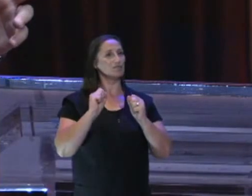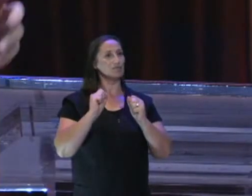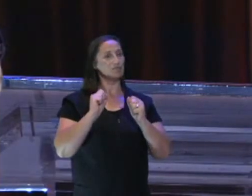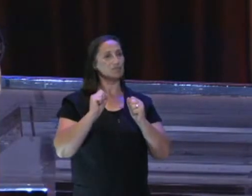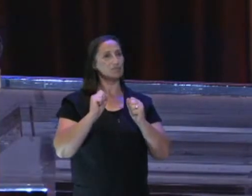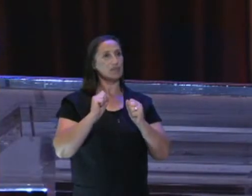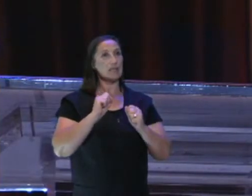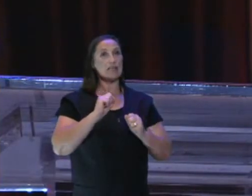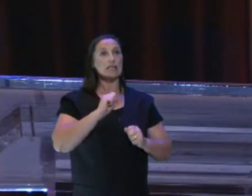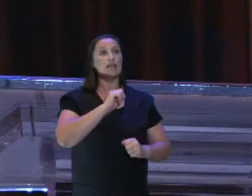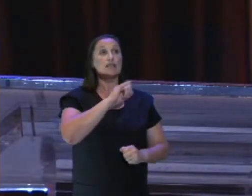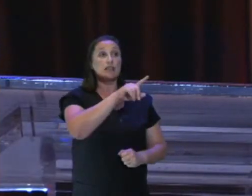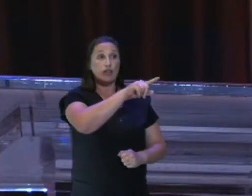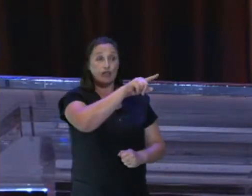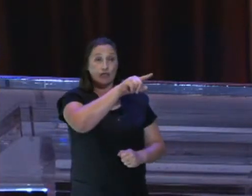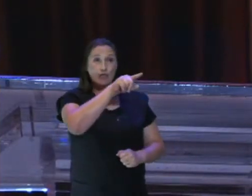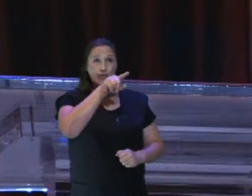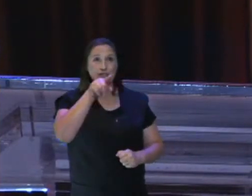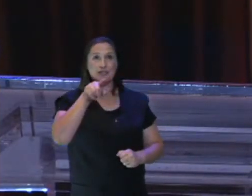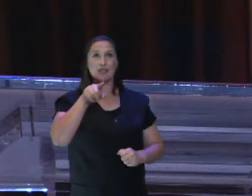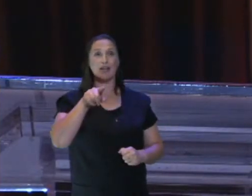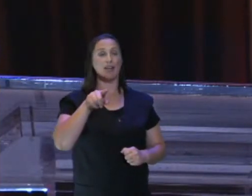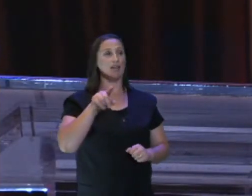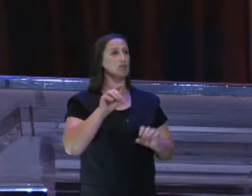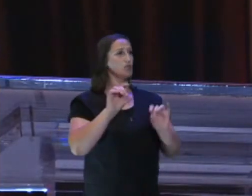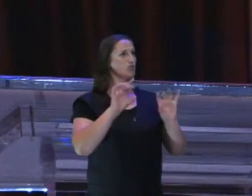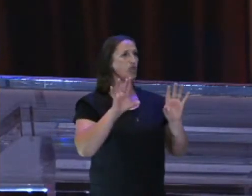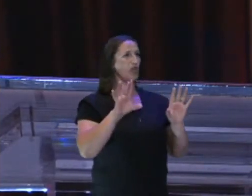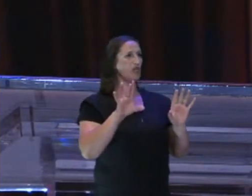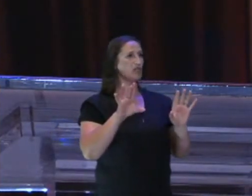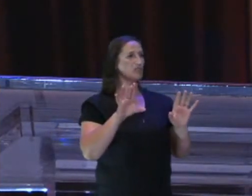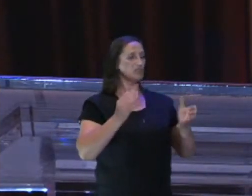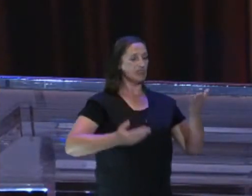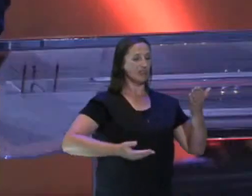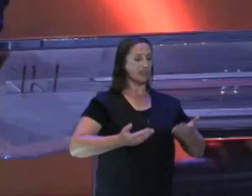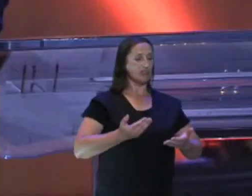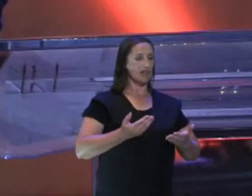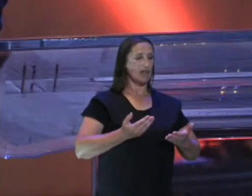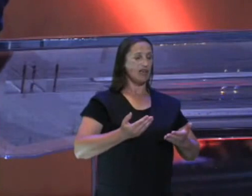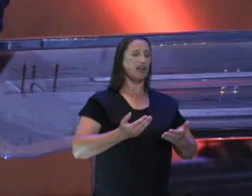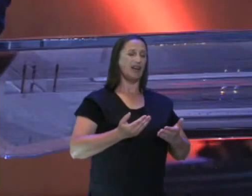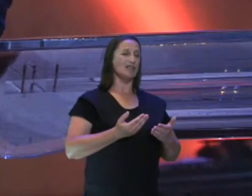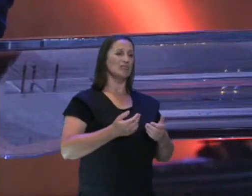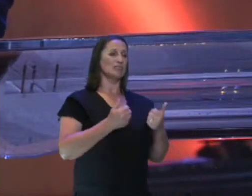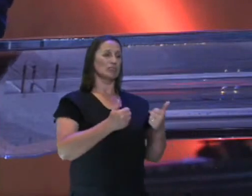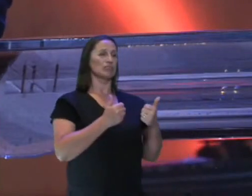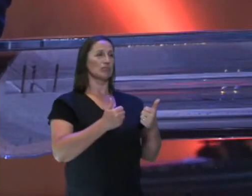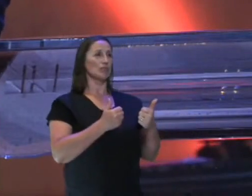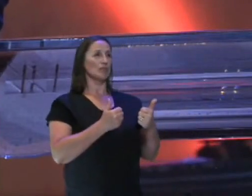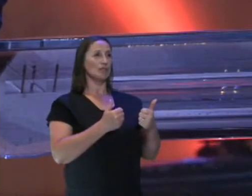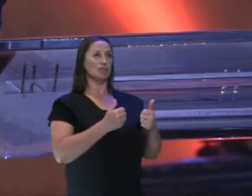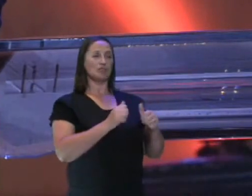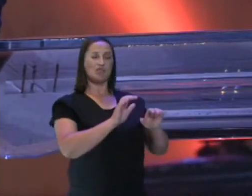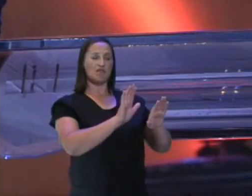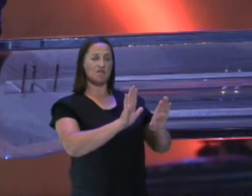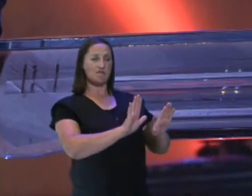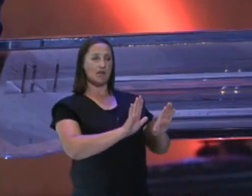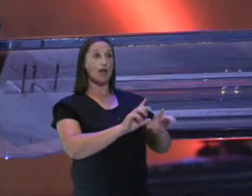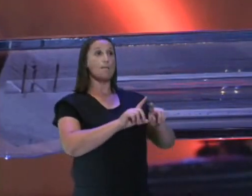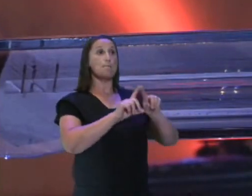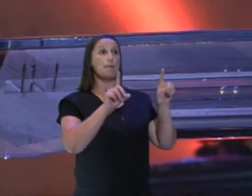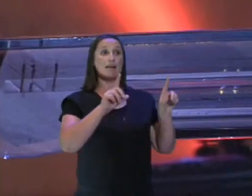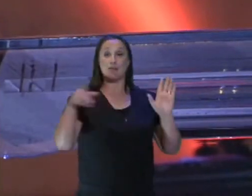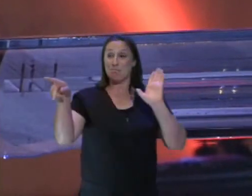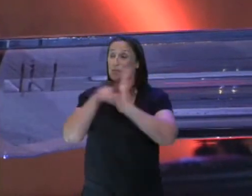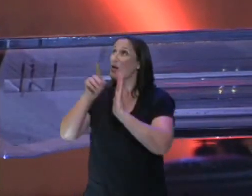fosse sua, querido, então certamente pode ficar na caverna, porque não vai dar certo. Mas se a obra é